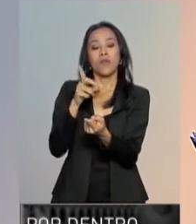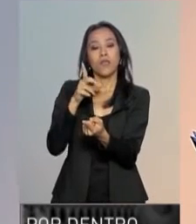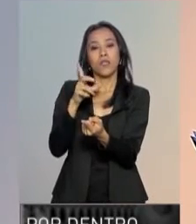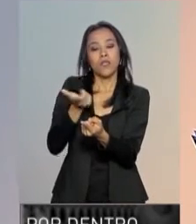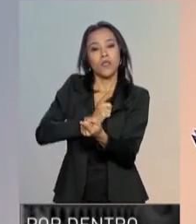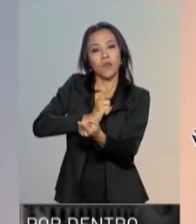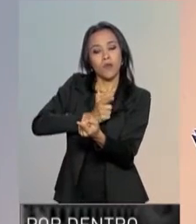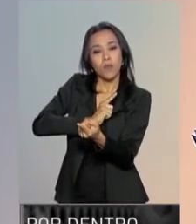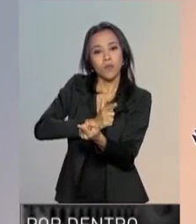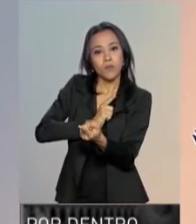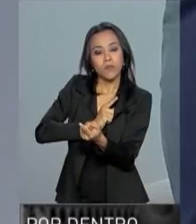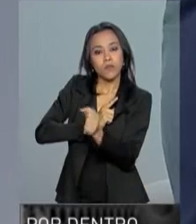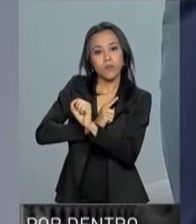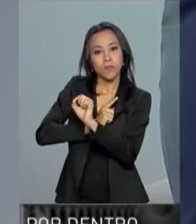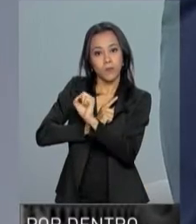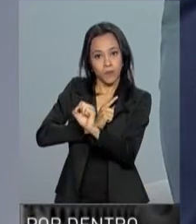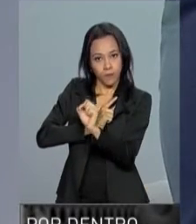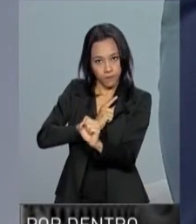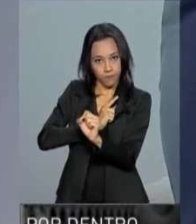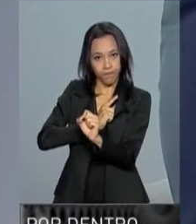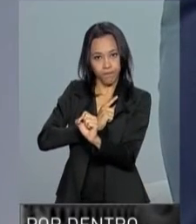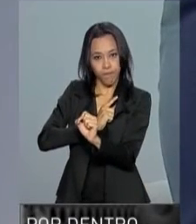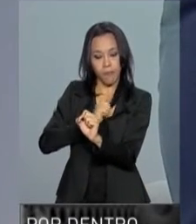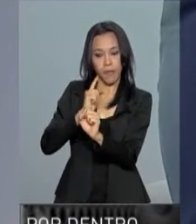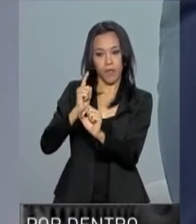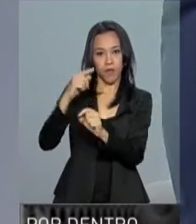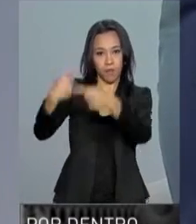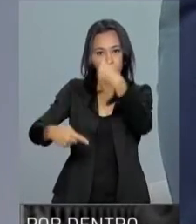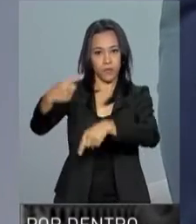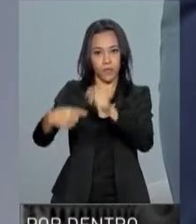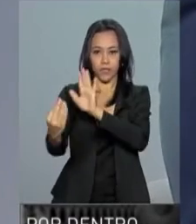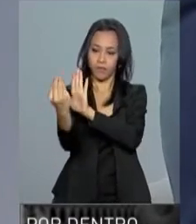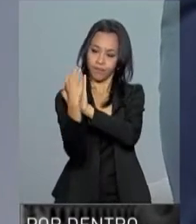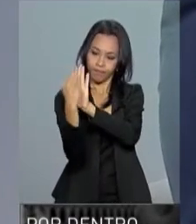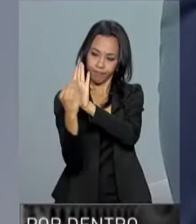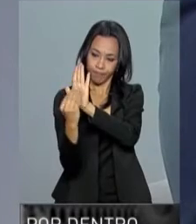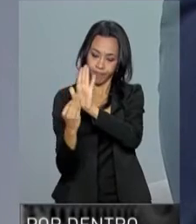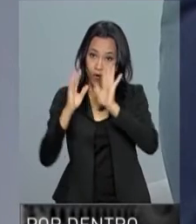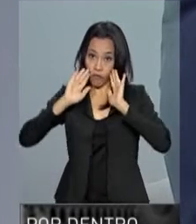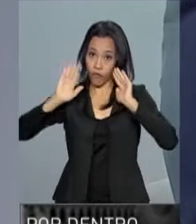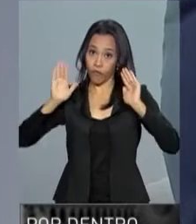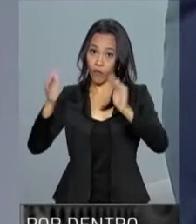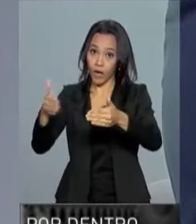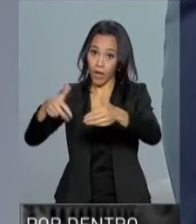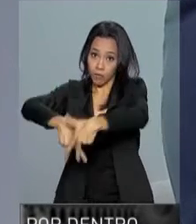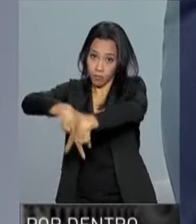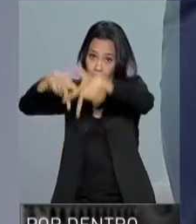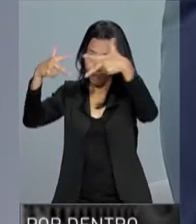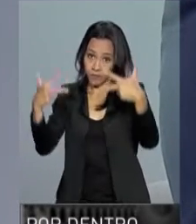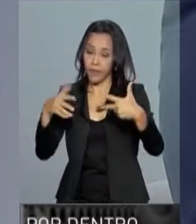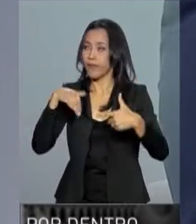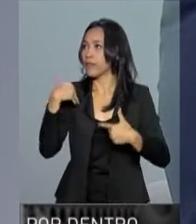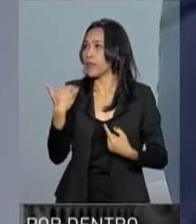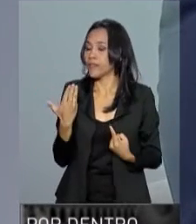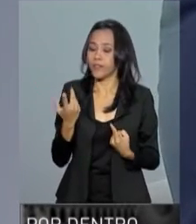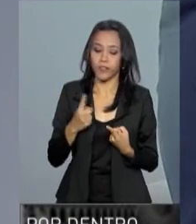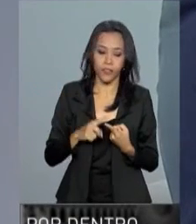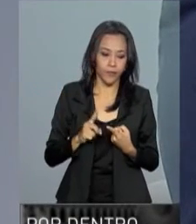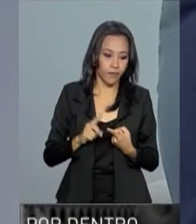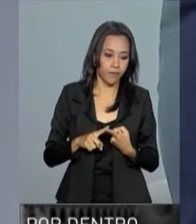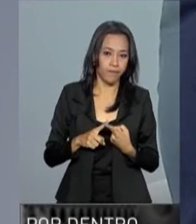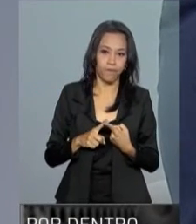temos direcionados a limpo é políticas específicas para a comunidade quilombola desde a questão de